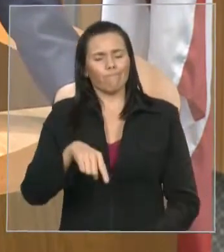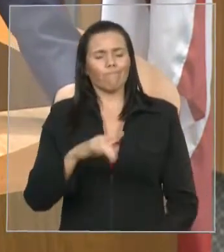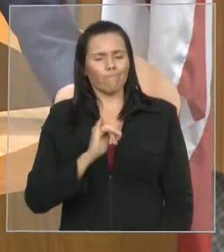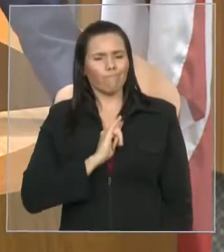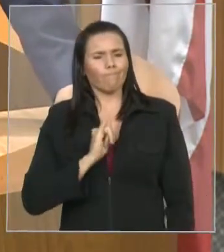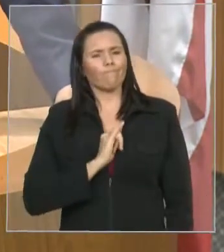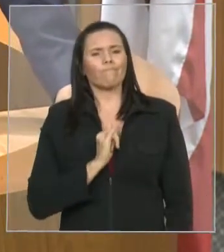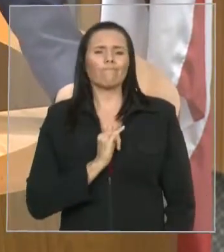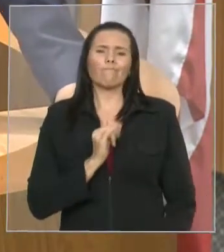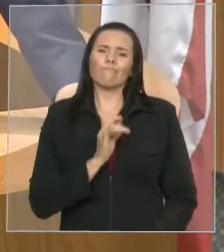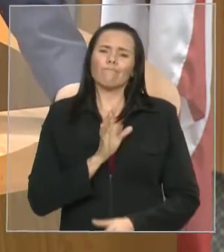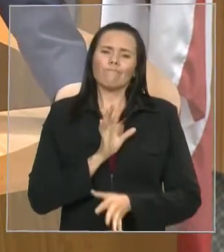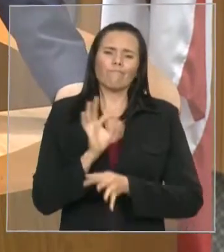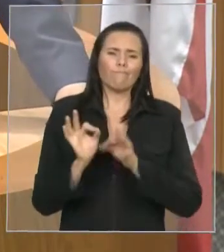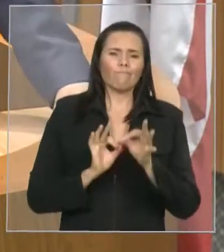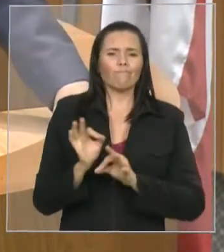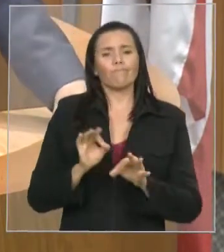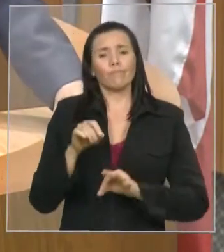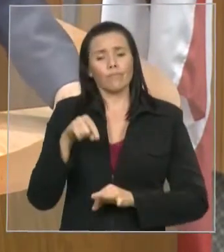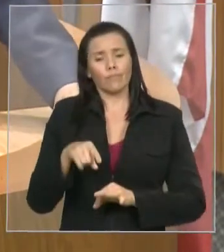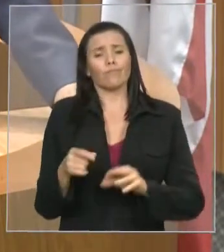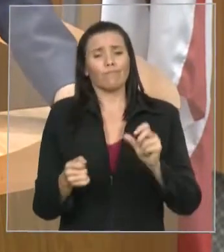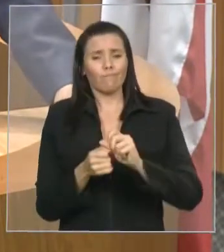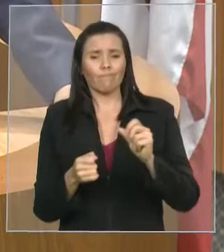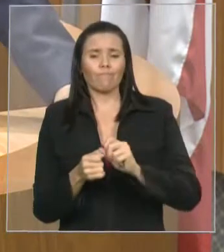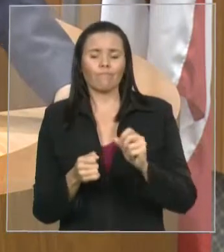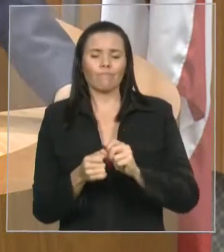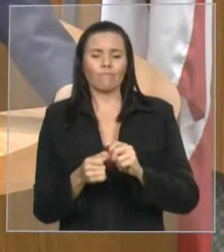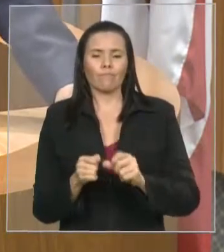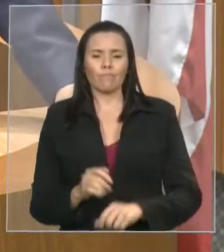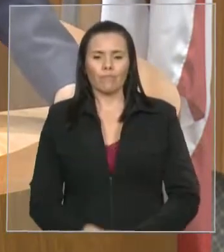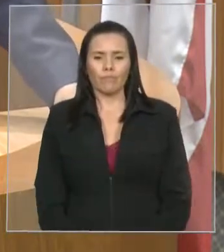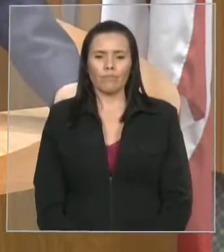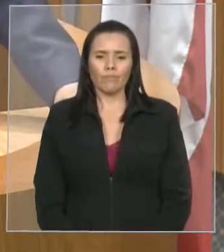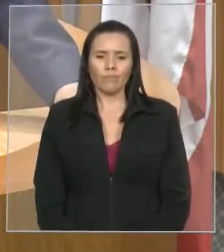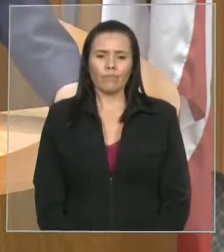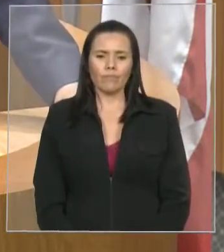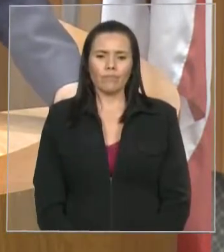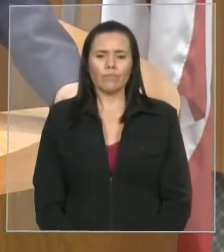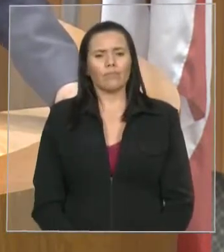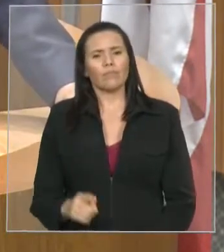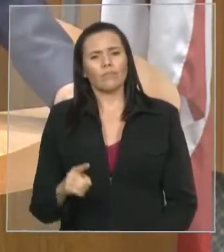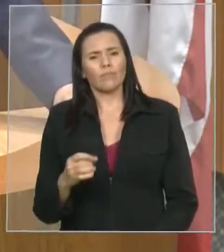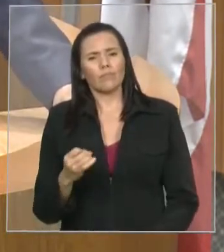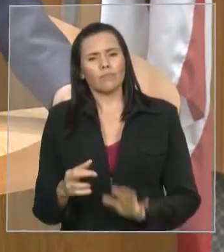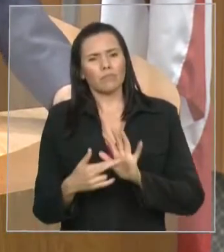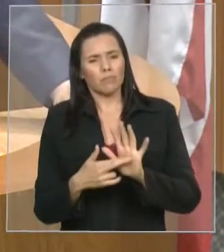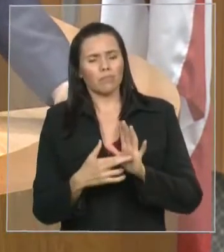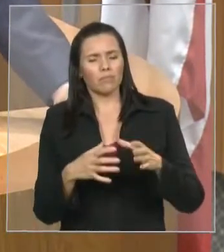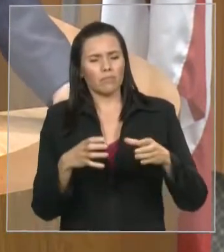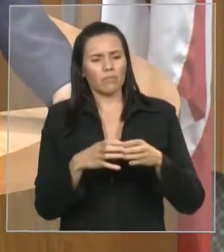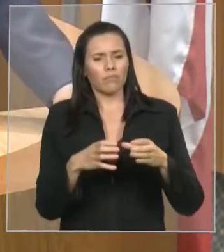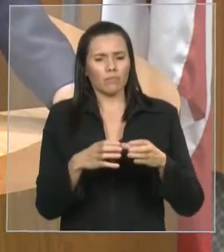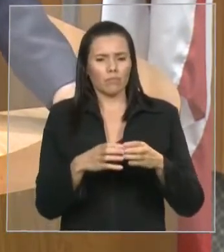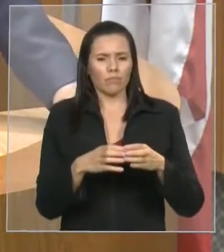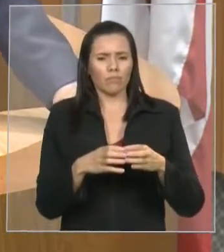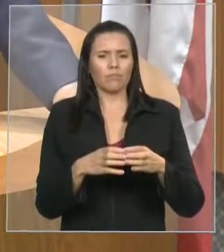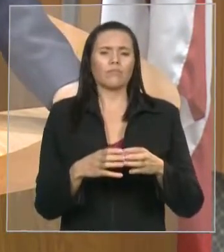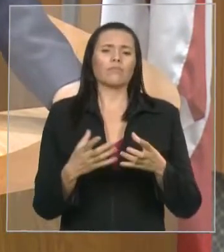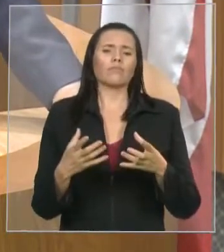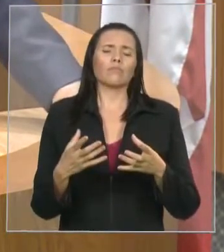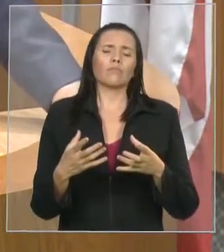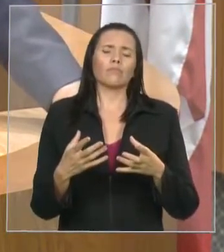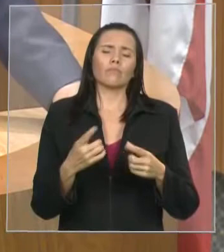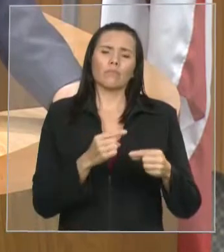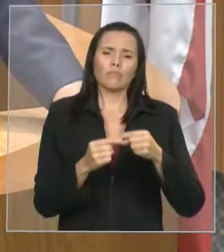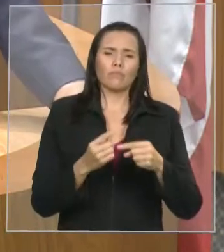a produção seja ela do ponto de vista do setor classista, como também da produção cultural.